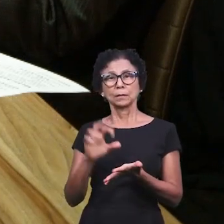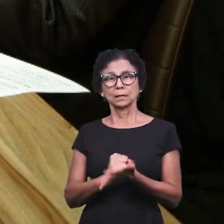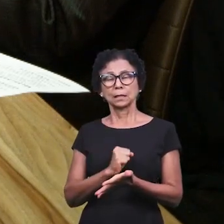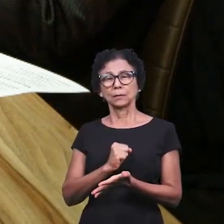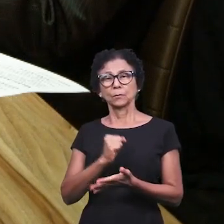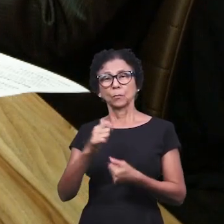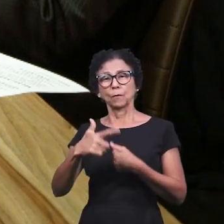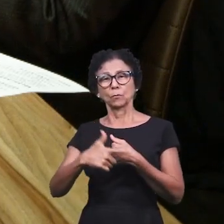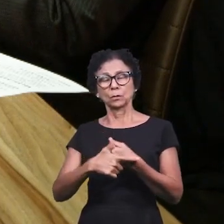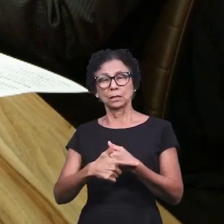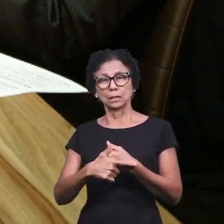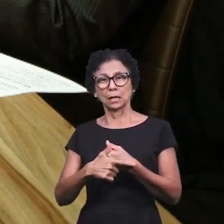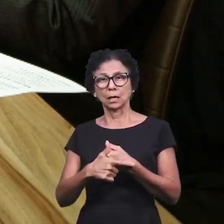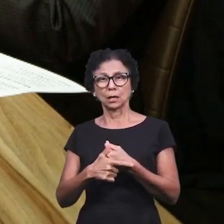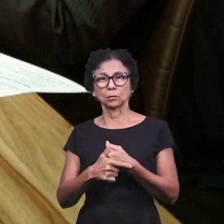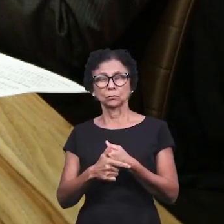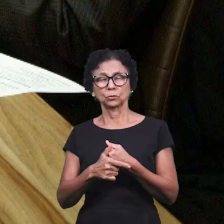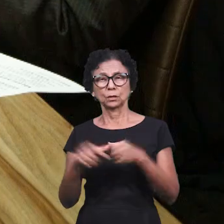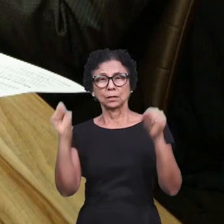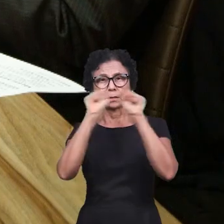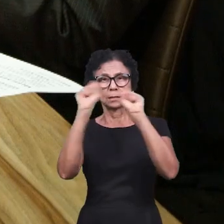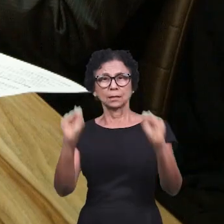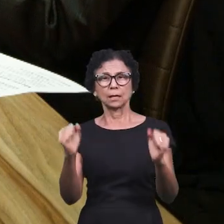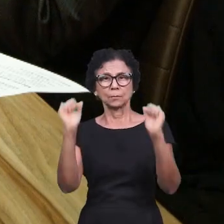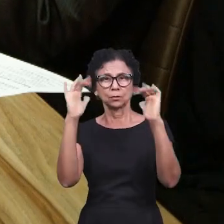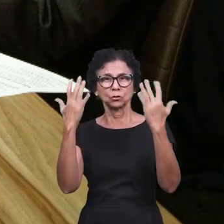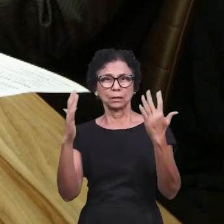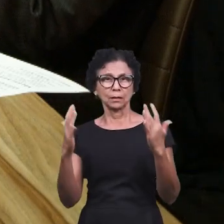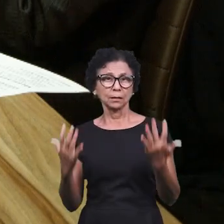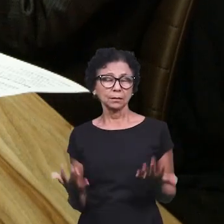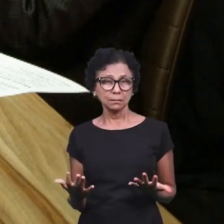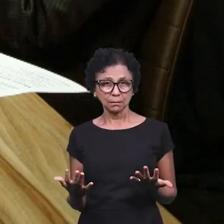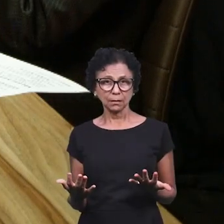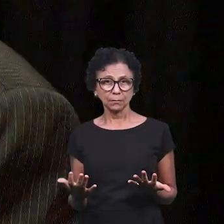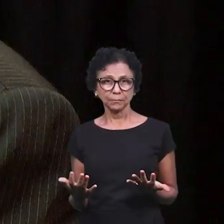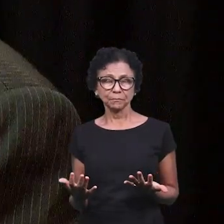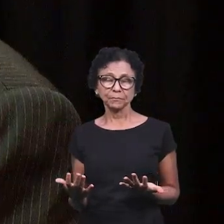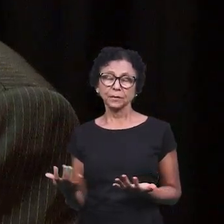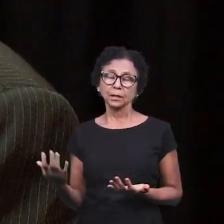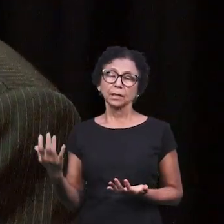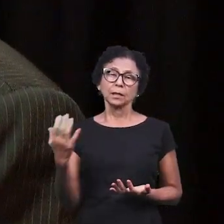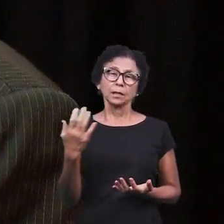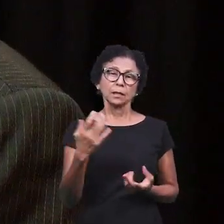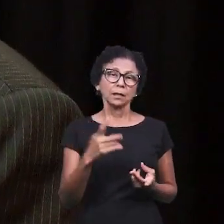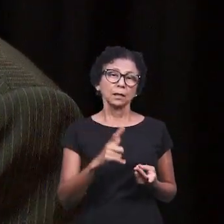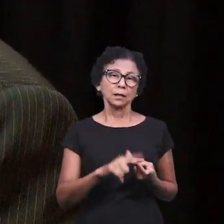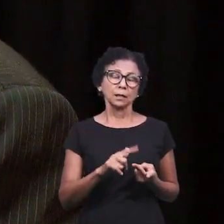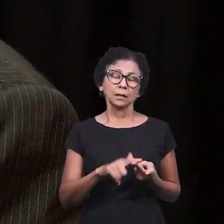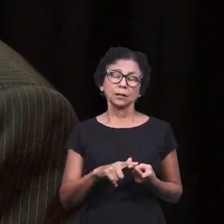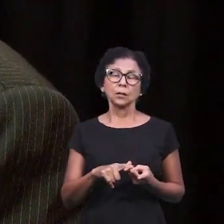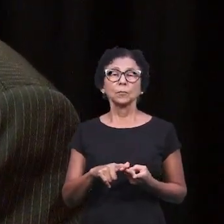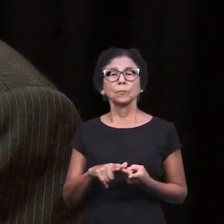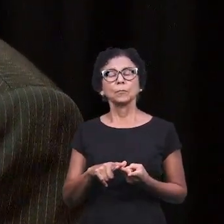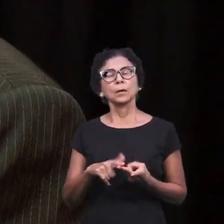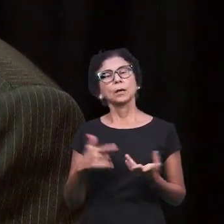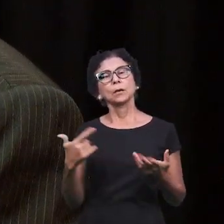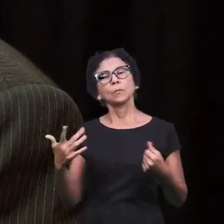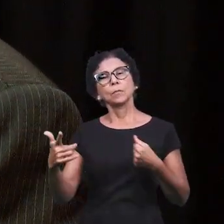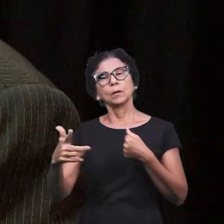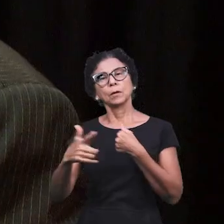de técnico, porque eu visualizei ali no edital, um outro ponto fantástico também para quem está estudando para